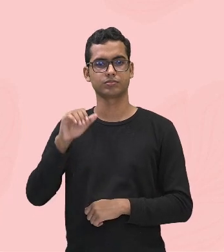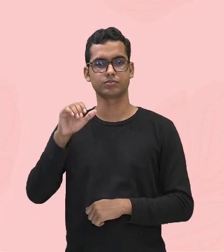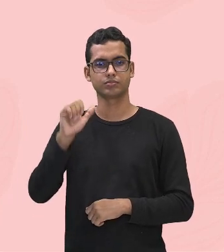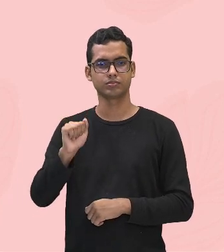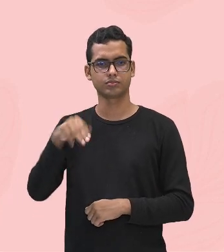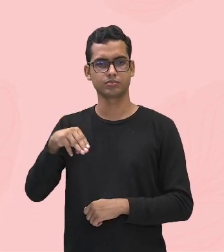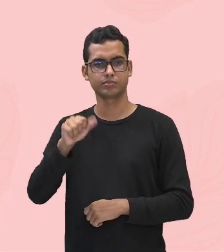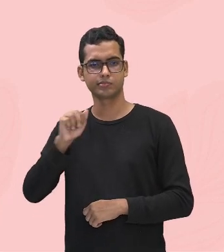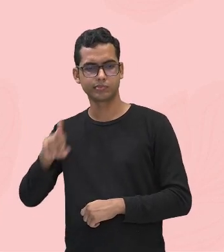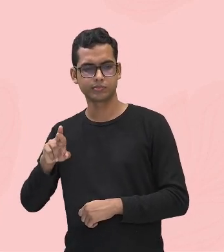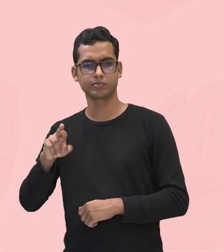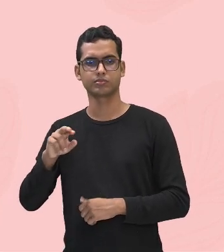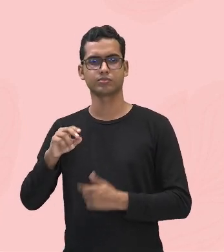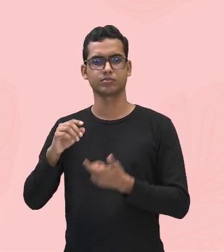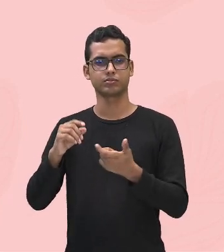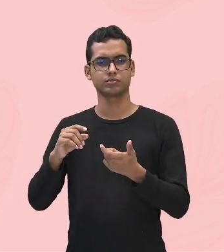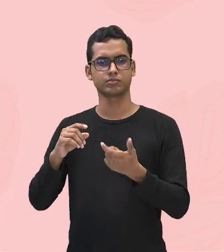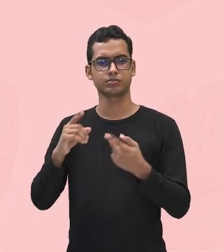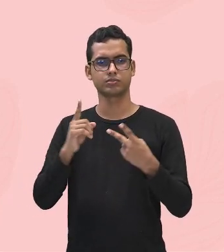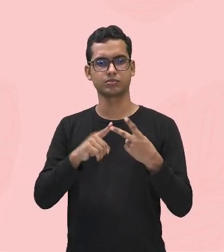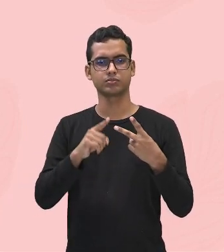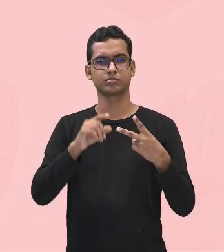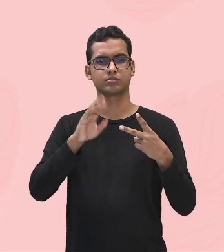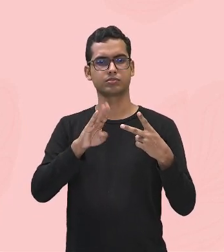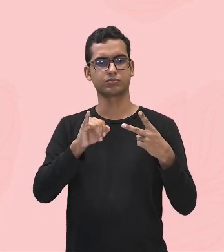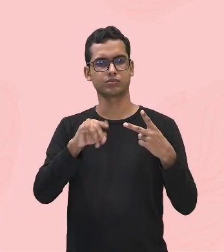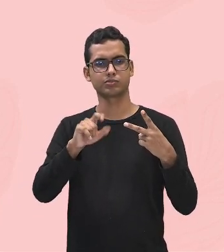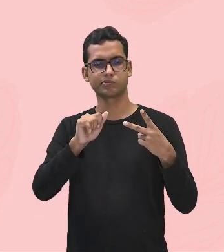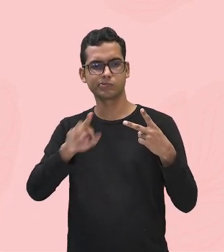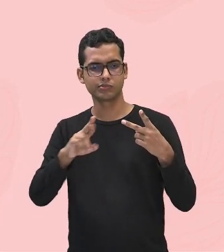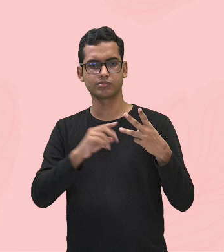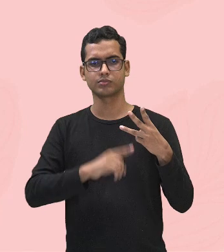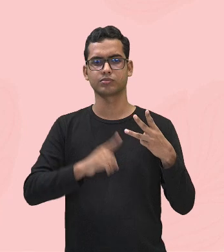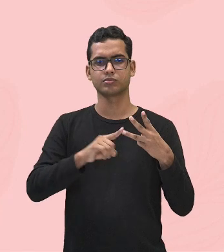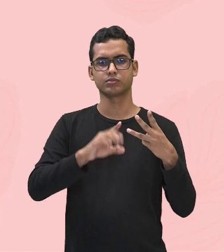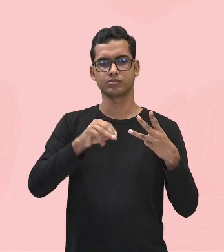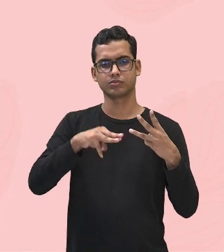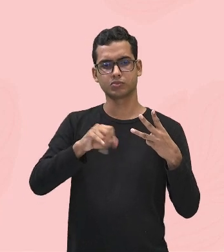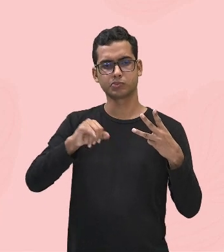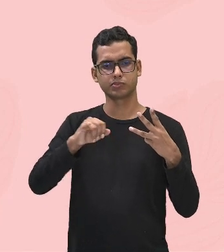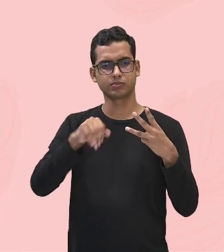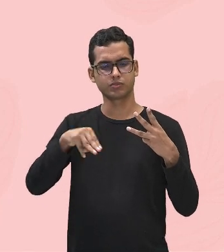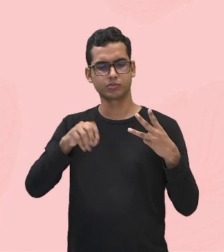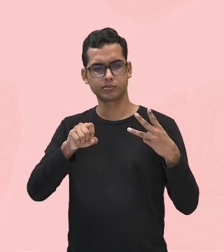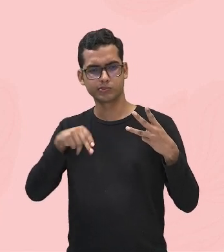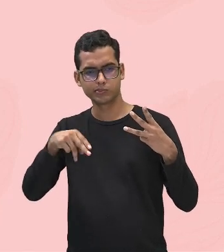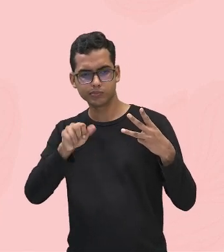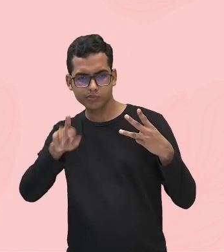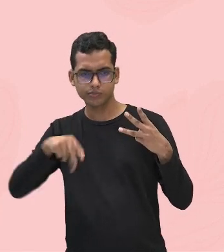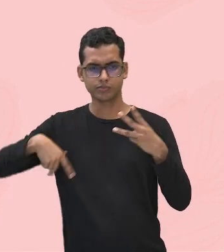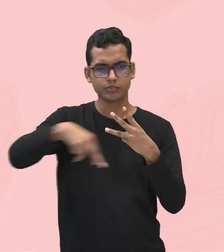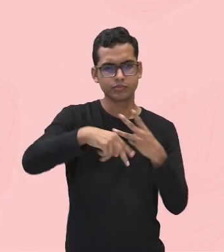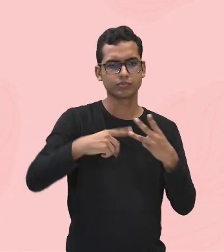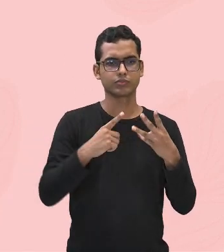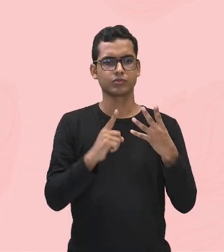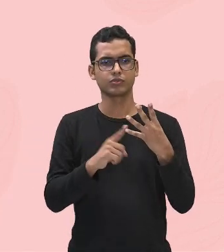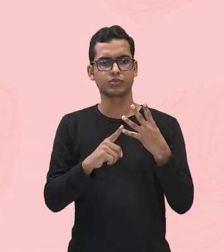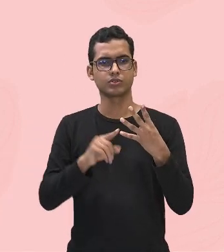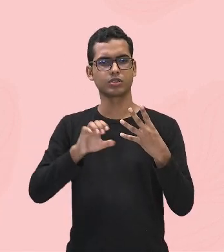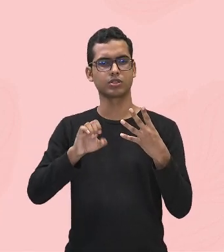dançar, caminhar é caminhar, cozinhar, comprar, escuchar, que é escutar,